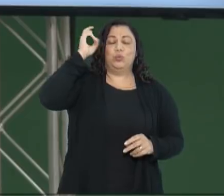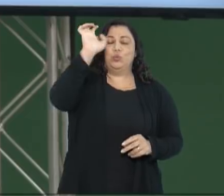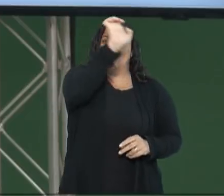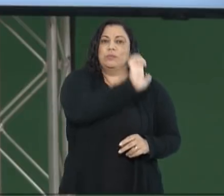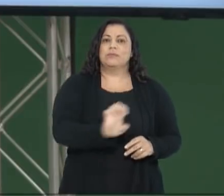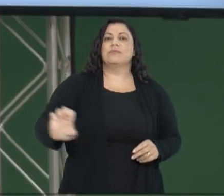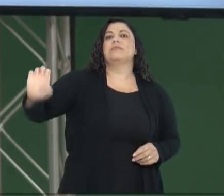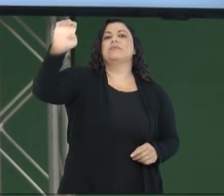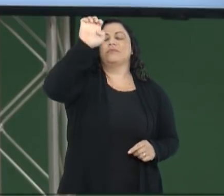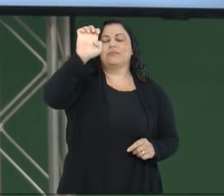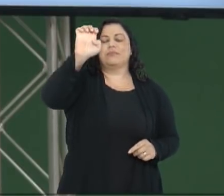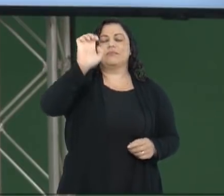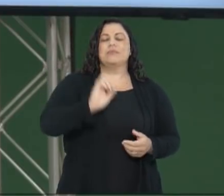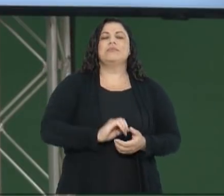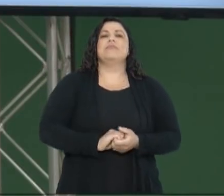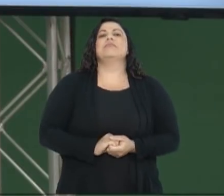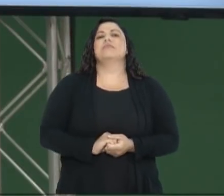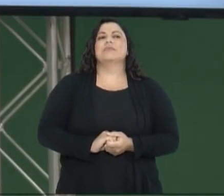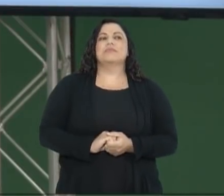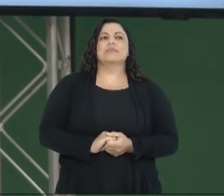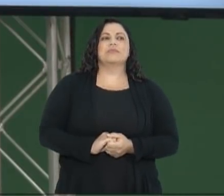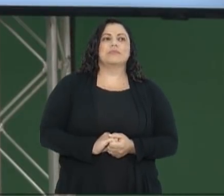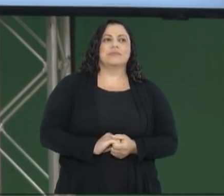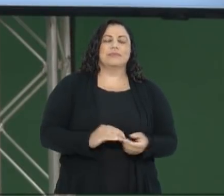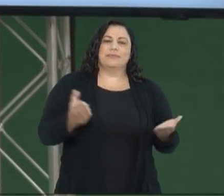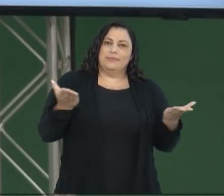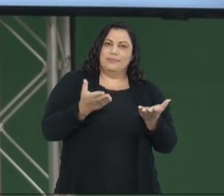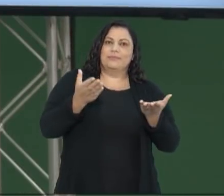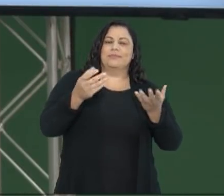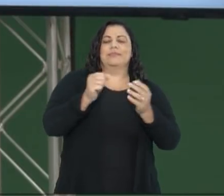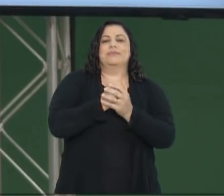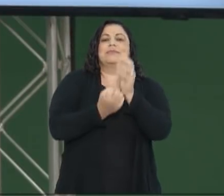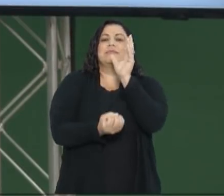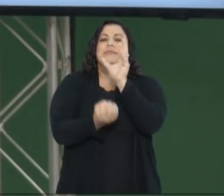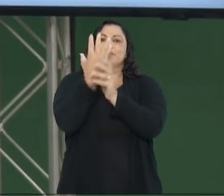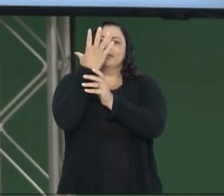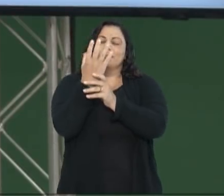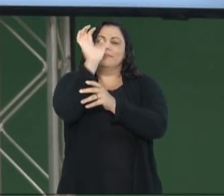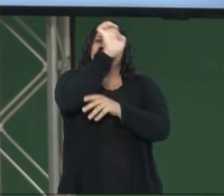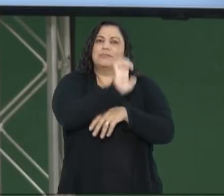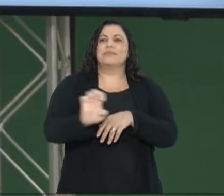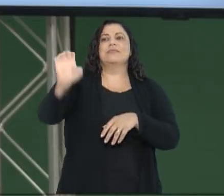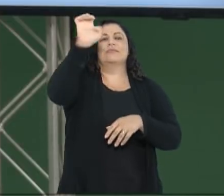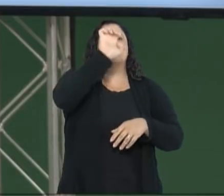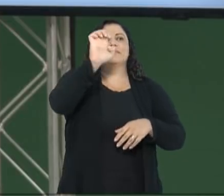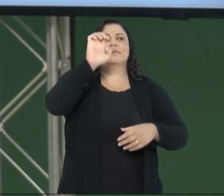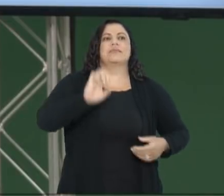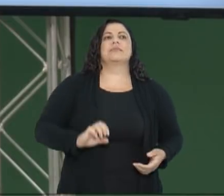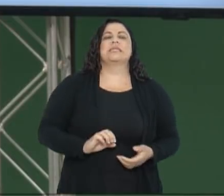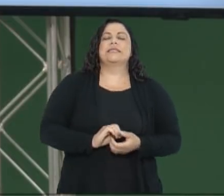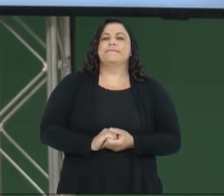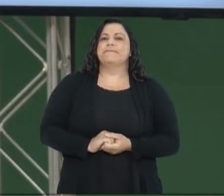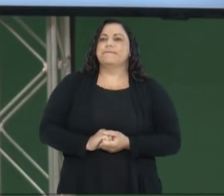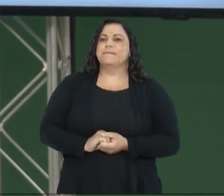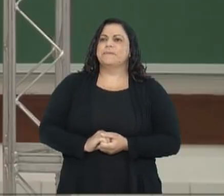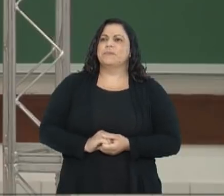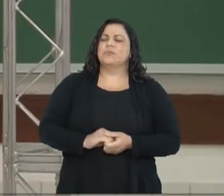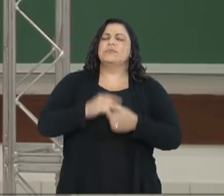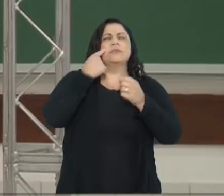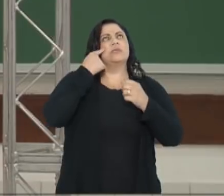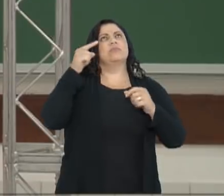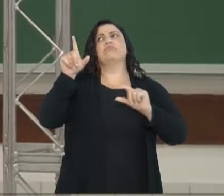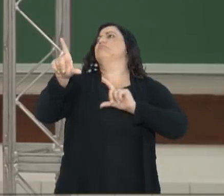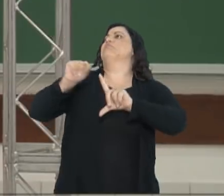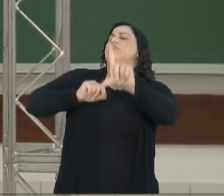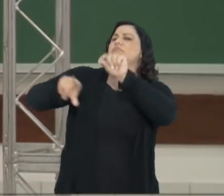ideia hoje é trabalhar um pouquinho disso, né? Nessa formação ali cultural do continente. Eu fiz uma seleção